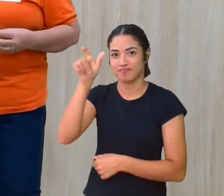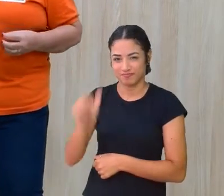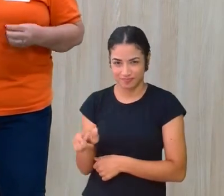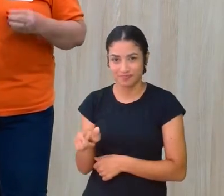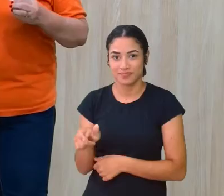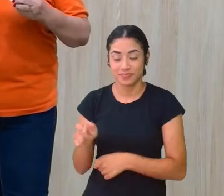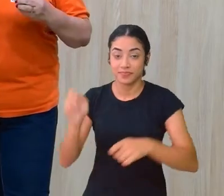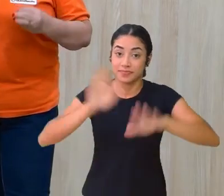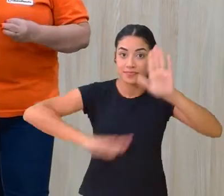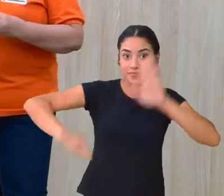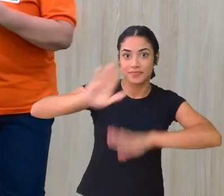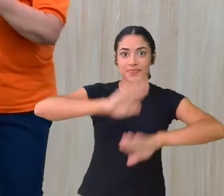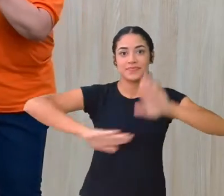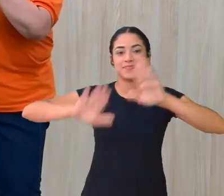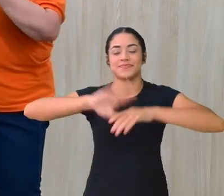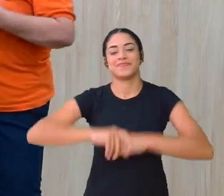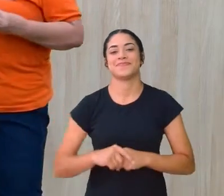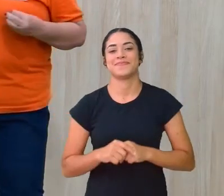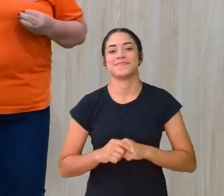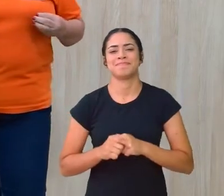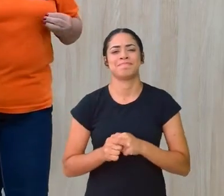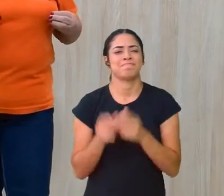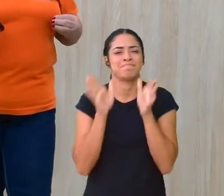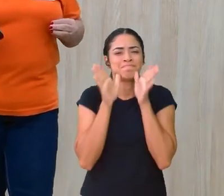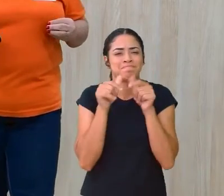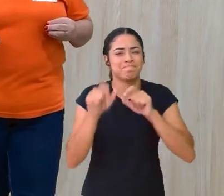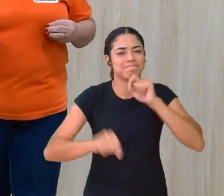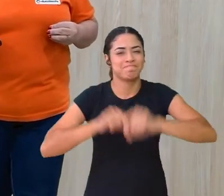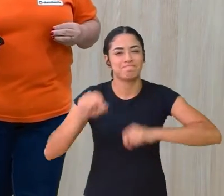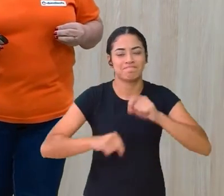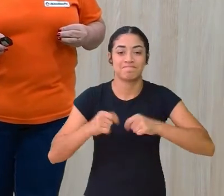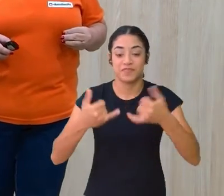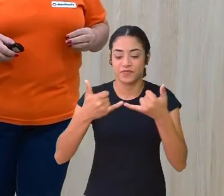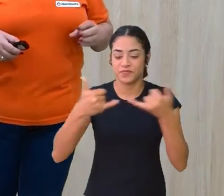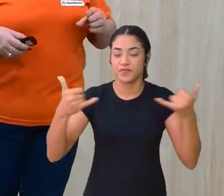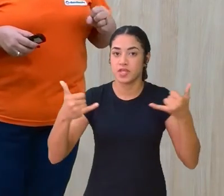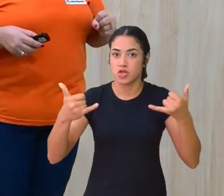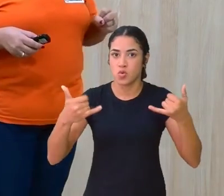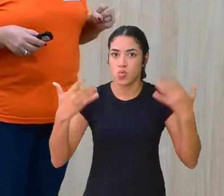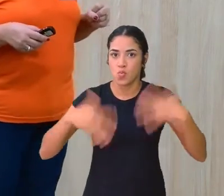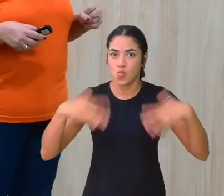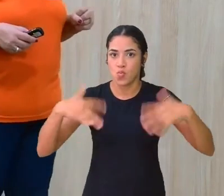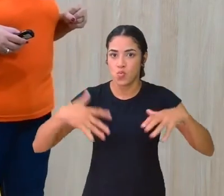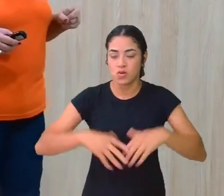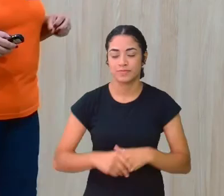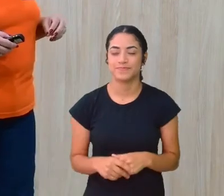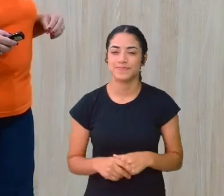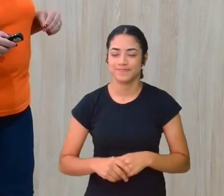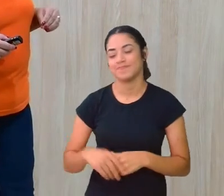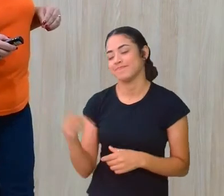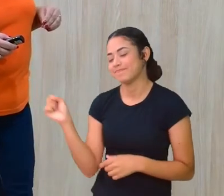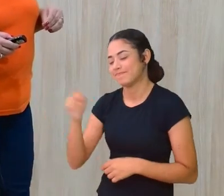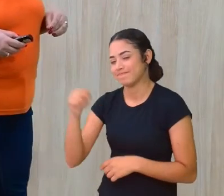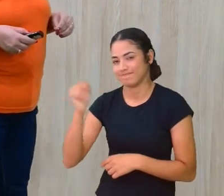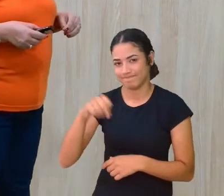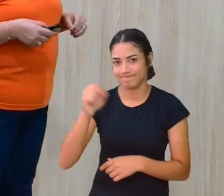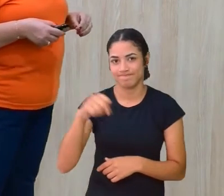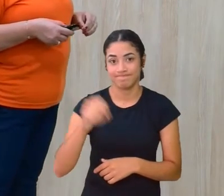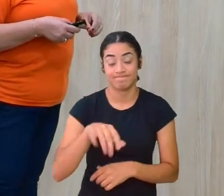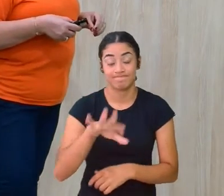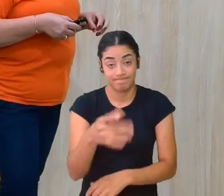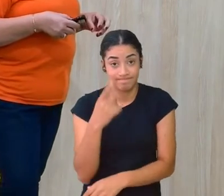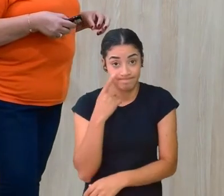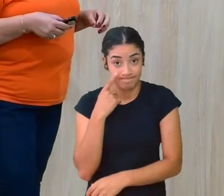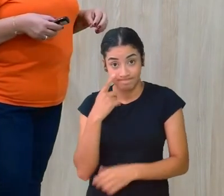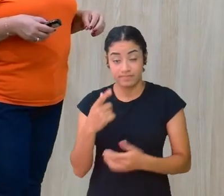cuidado em relação a mexer em fios de alta tensão. Não é isso, professora Marta? Isso mesmo.